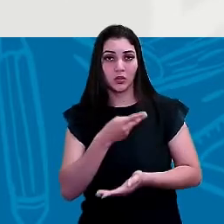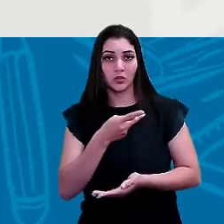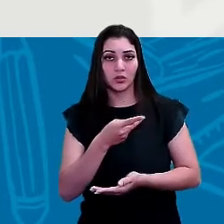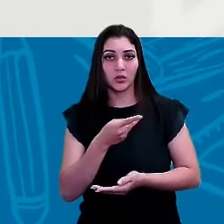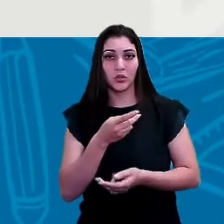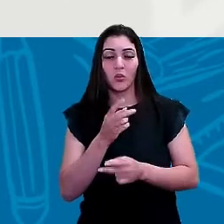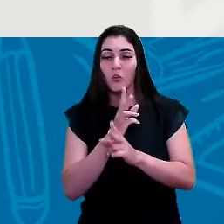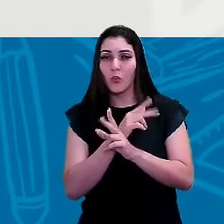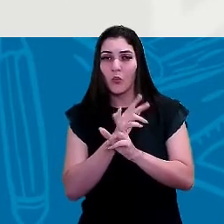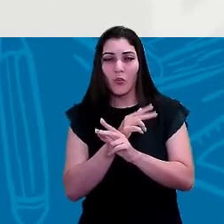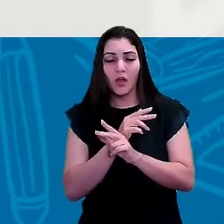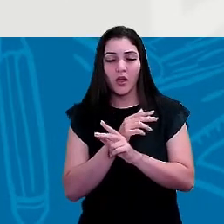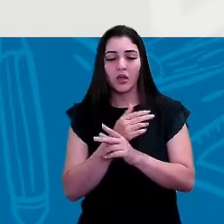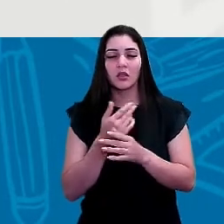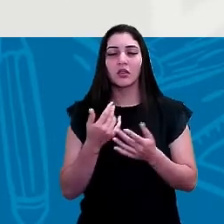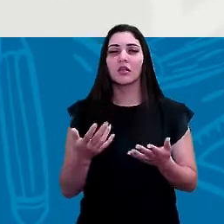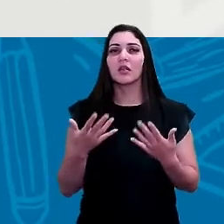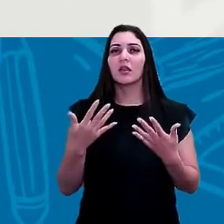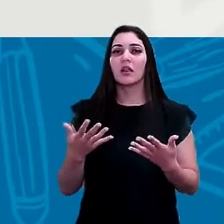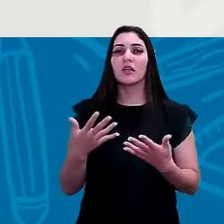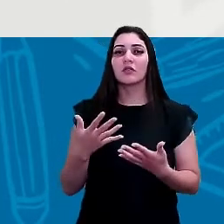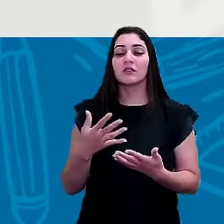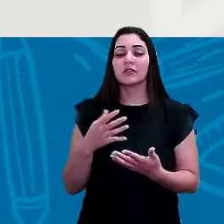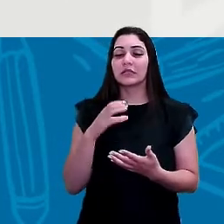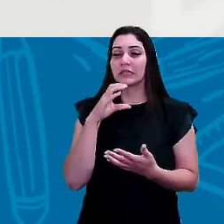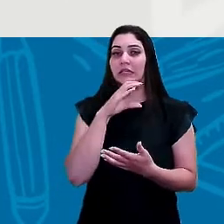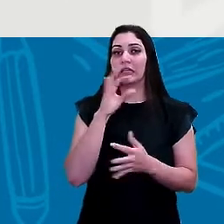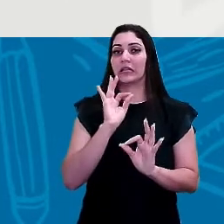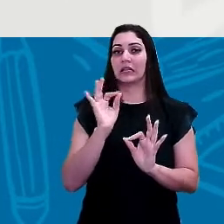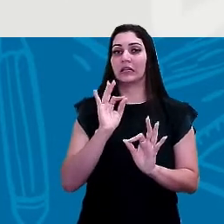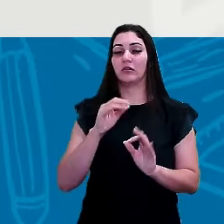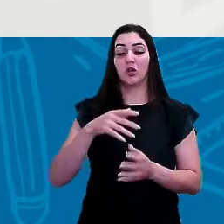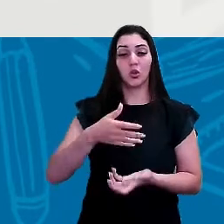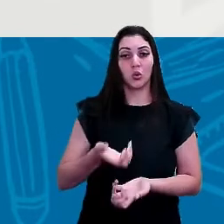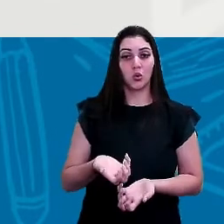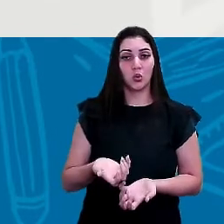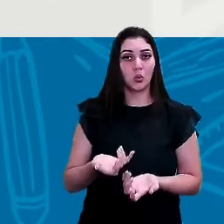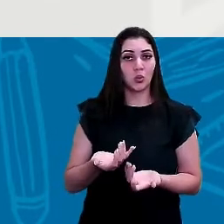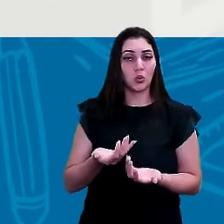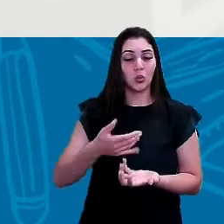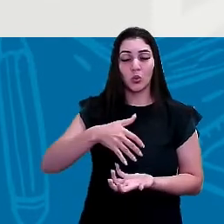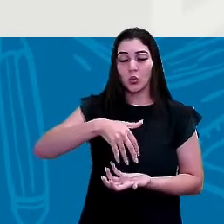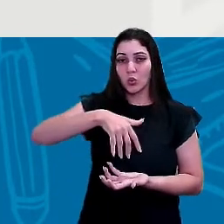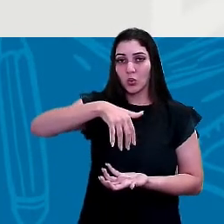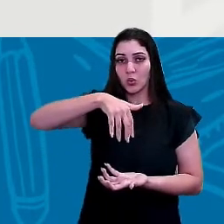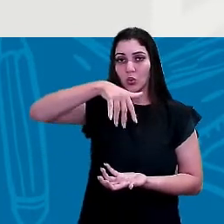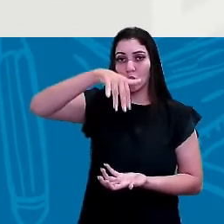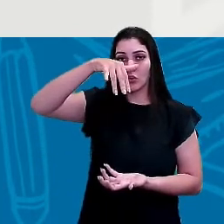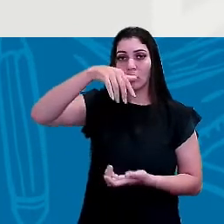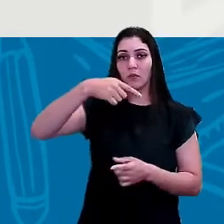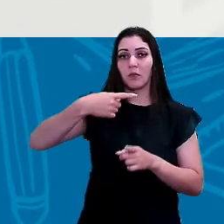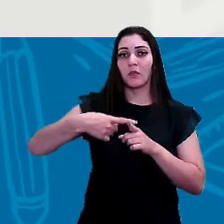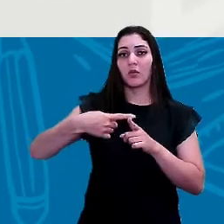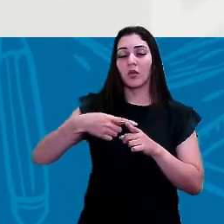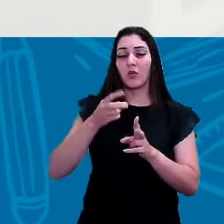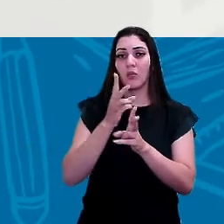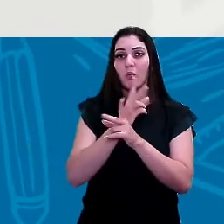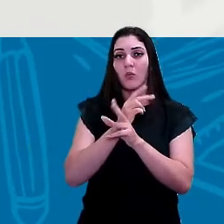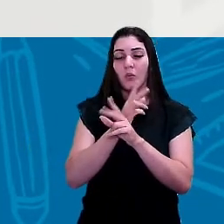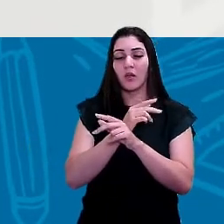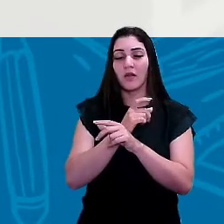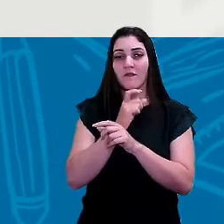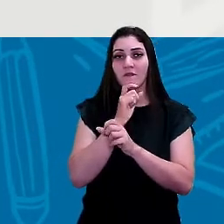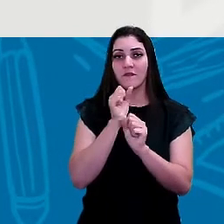fica tão quente próximo à superfície, então ele não se expande, não sobe, né? Porque o ar frio ele está mais